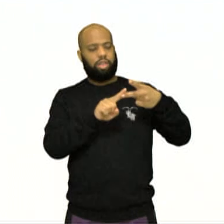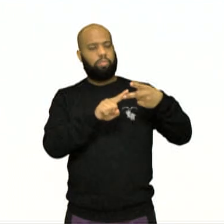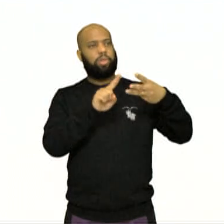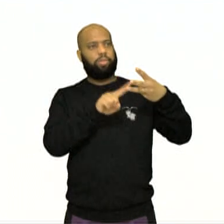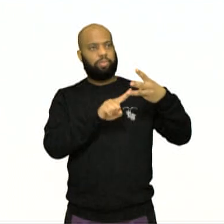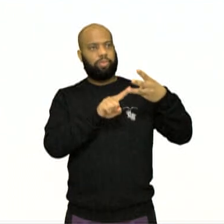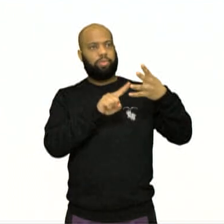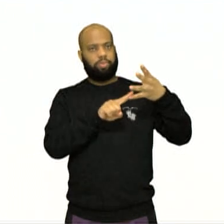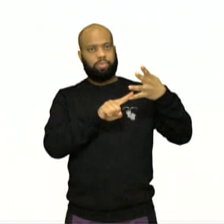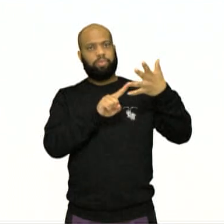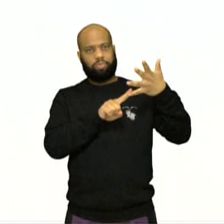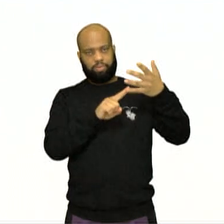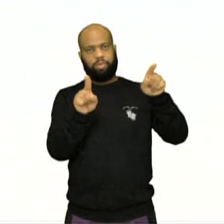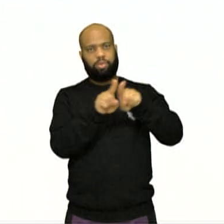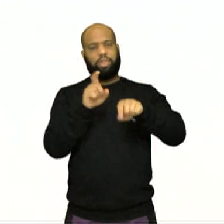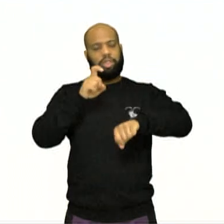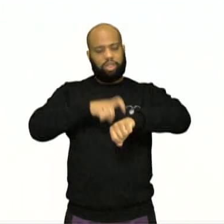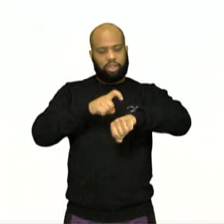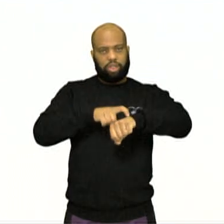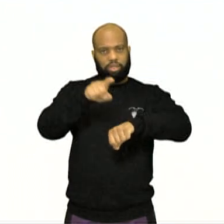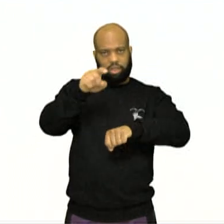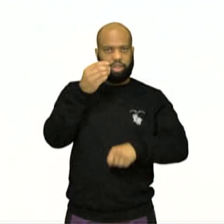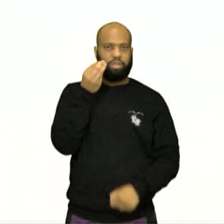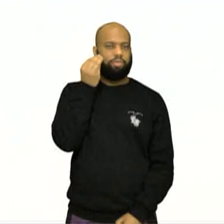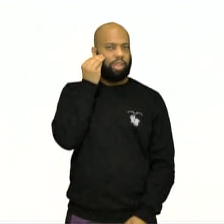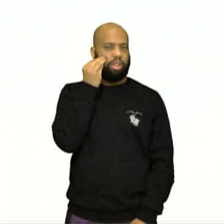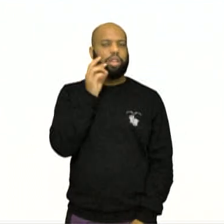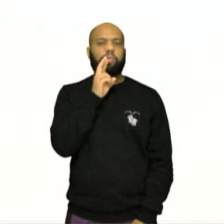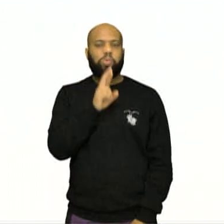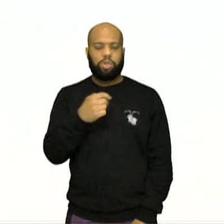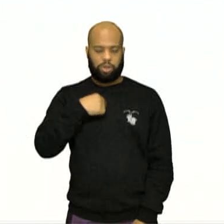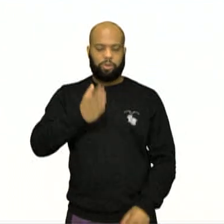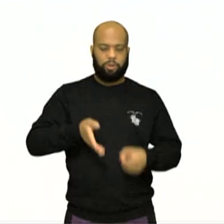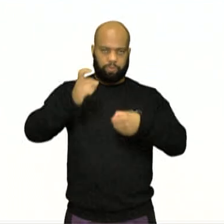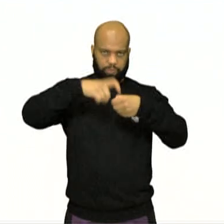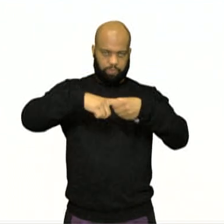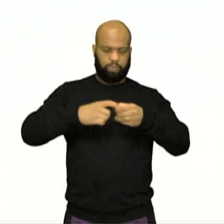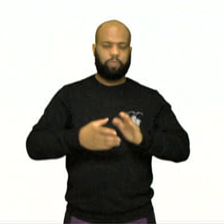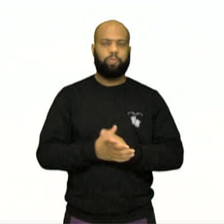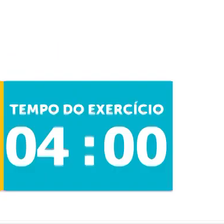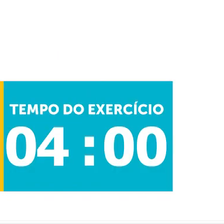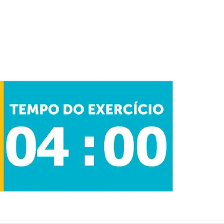tá bom? Tempinho para vocês poderem responder. E eu já volto. Vamos lá.